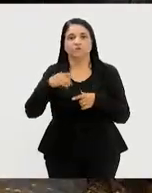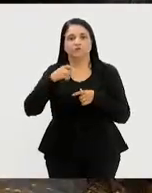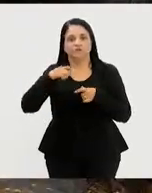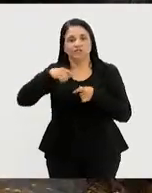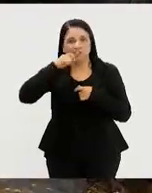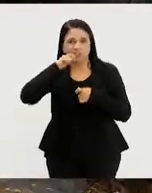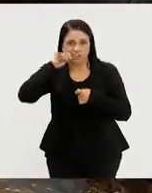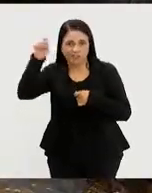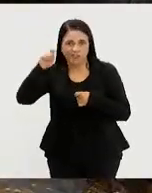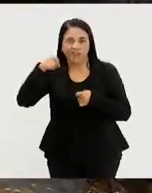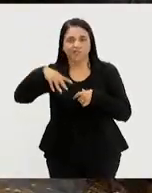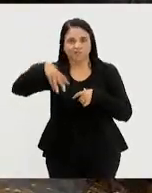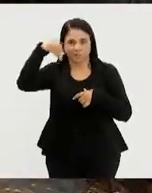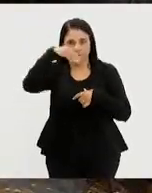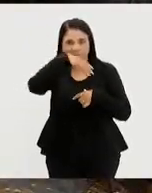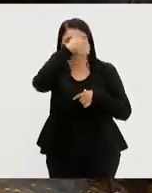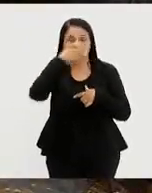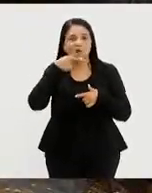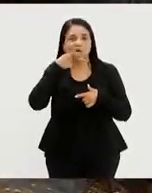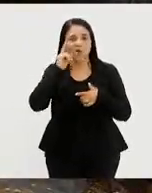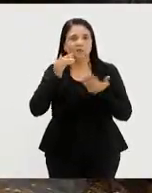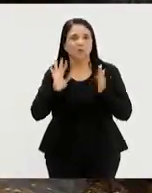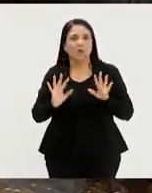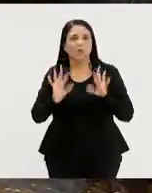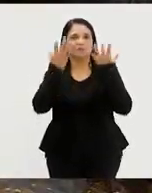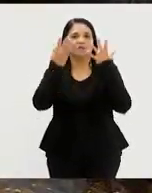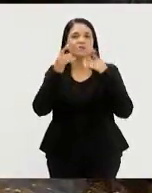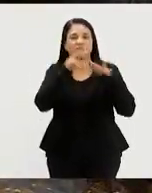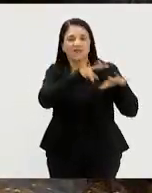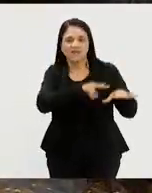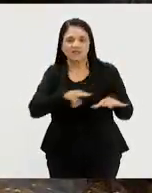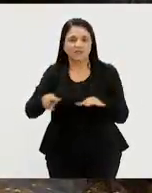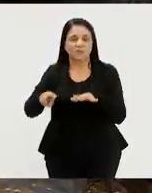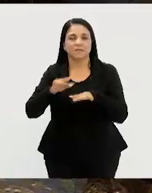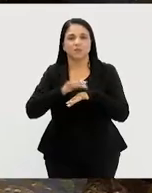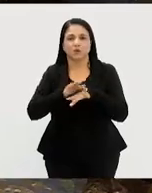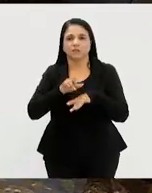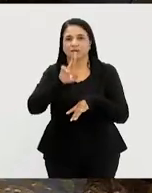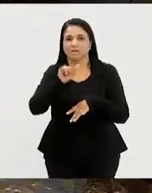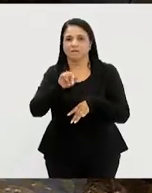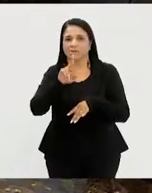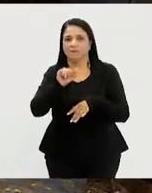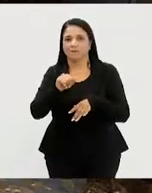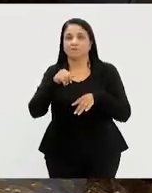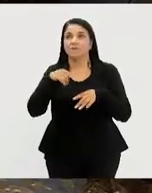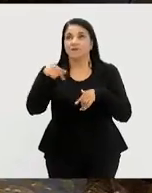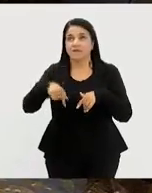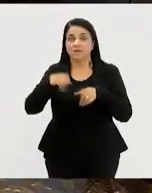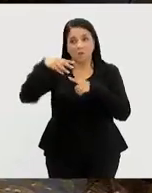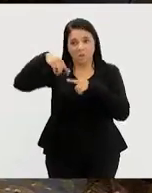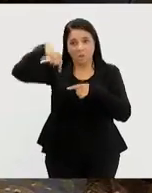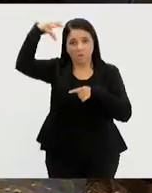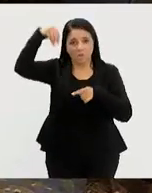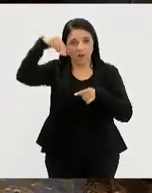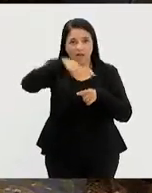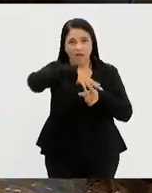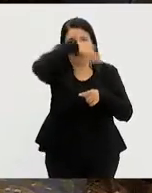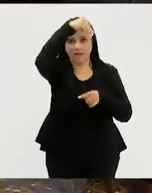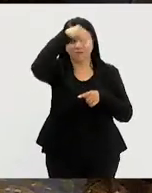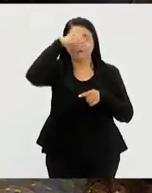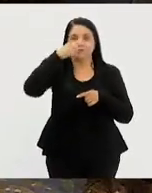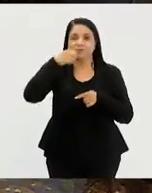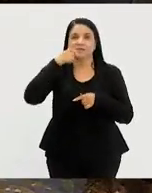começamos ontem comemorar a semana dos raros com a iluminação desse Palácio aqui que ficou maravilhosa